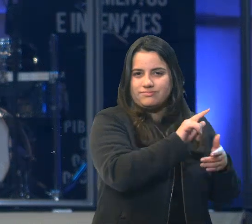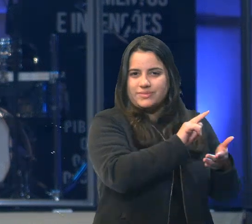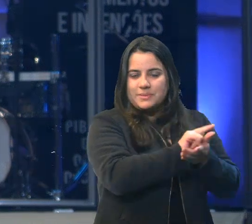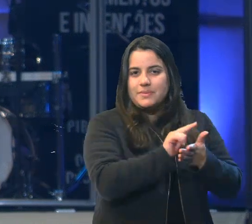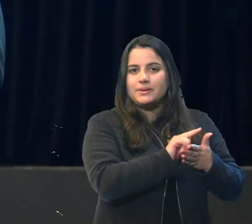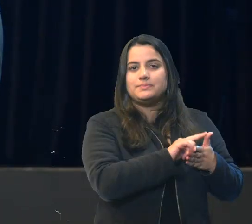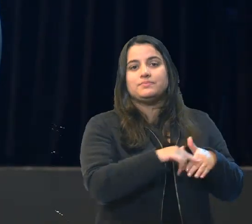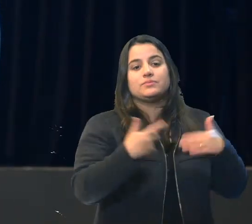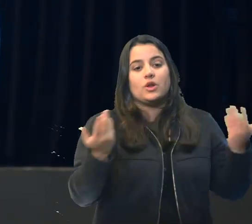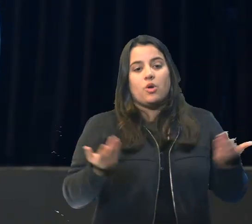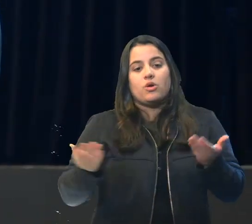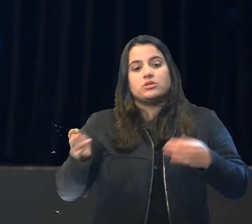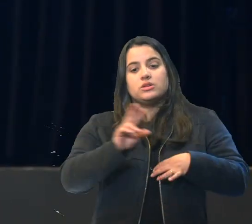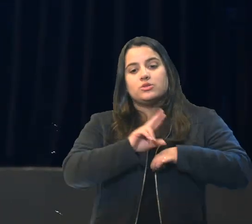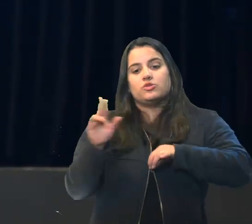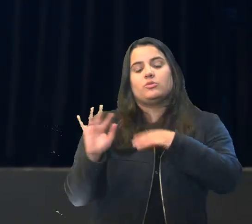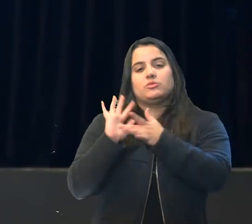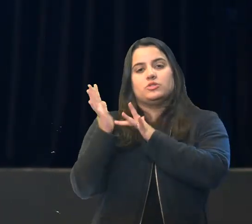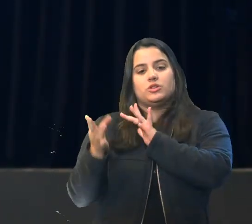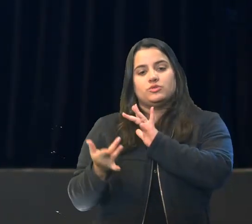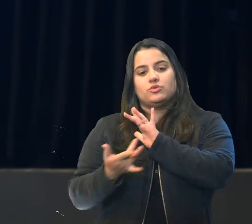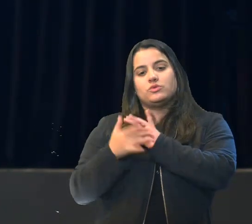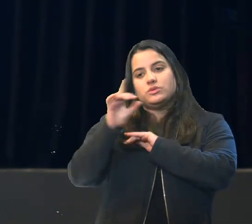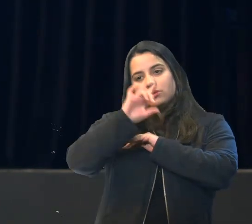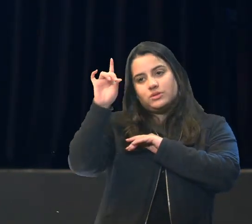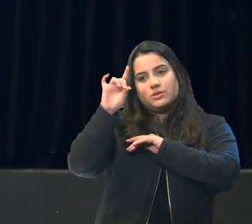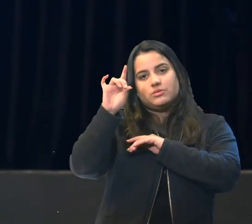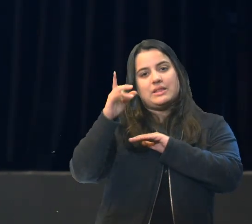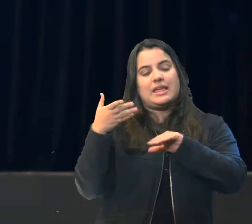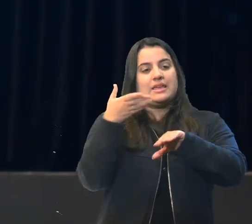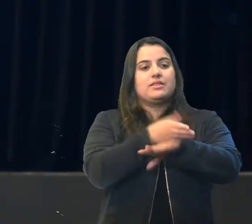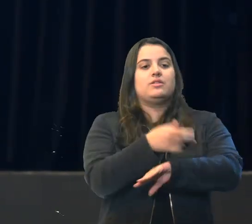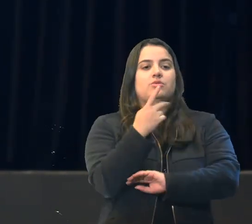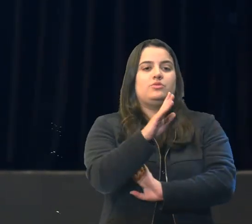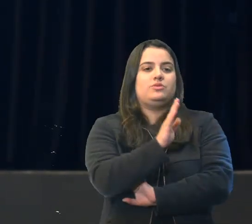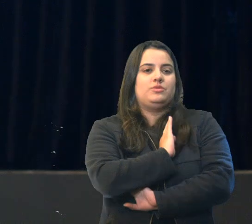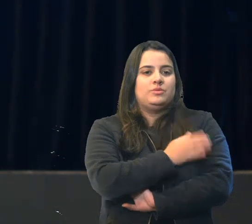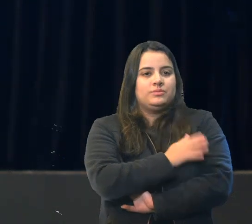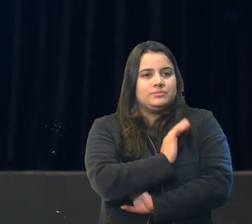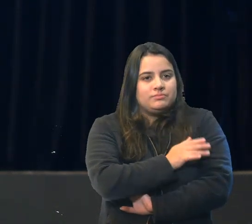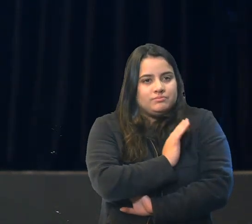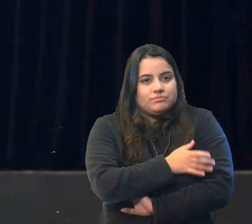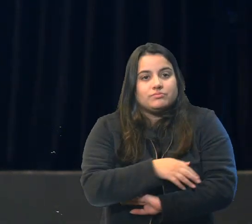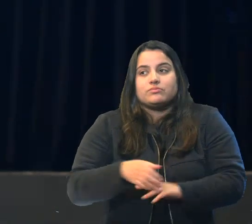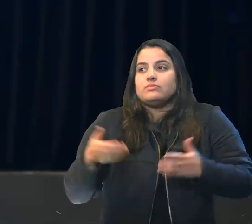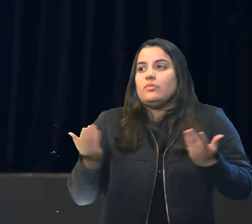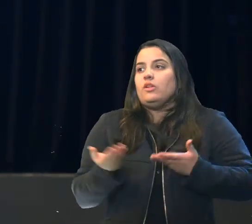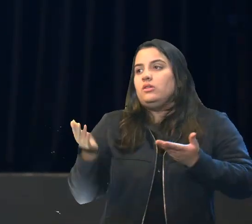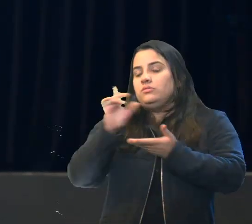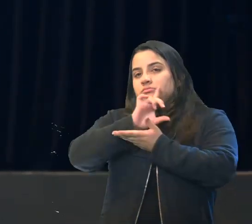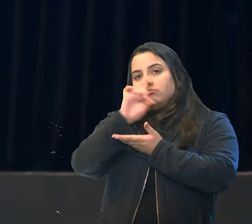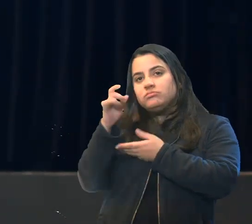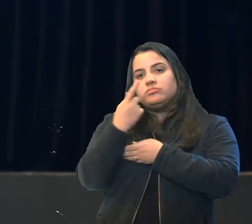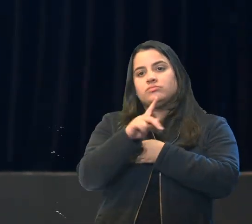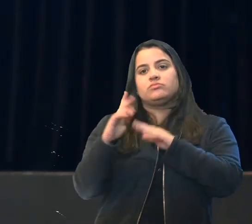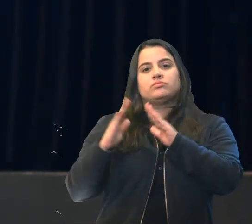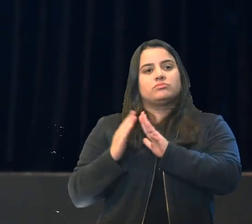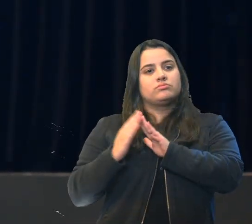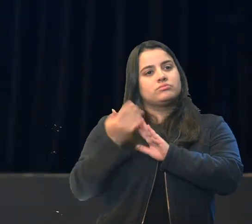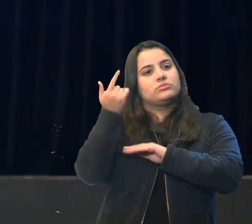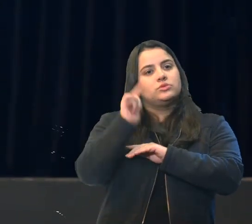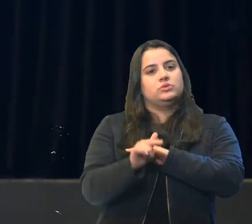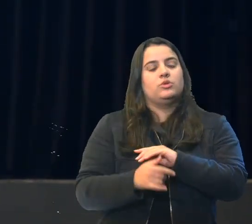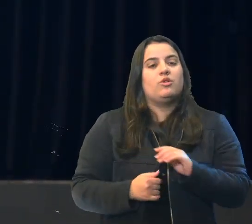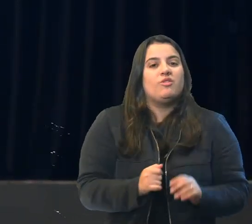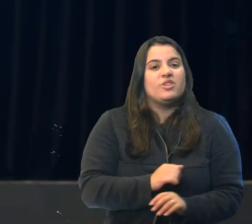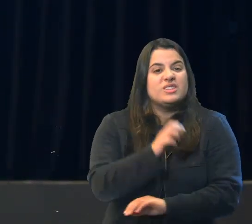Hoje, em nome de Jesus, Deus está entrando no seu coração. Deus está entrando na sua casa de novo. Se sua